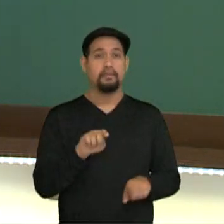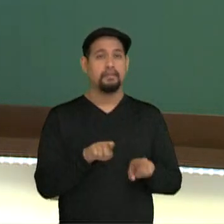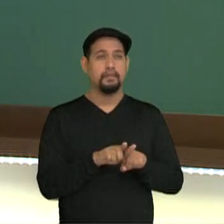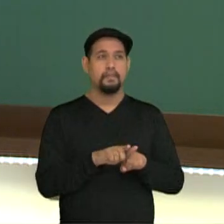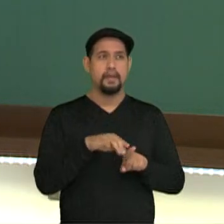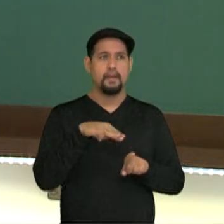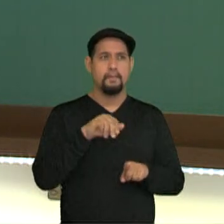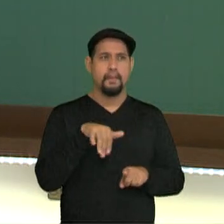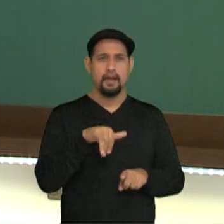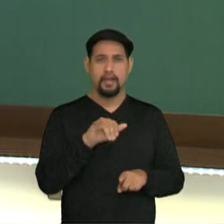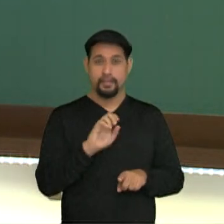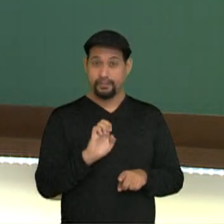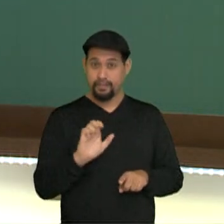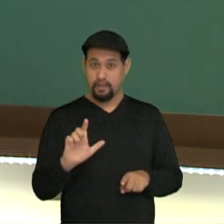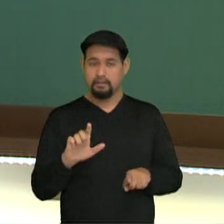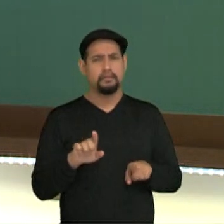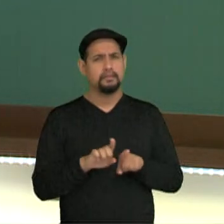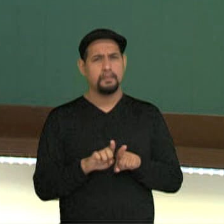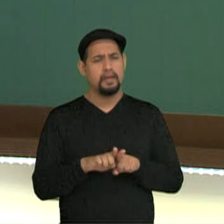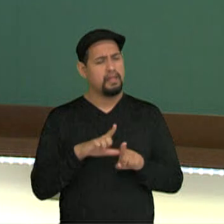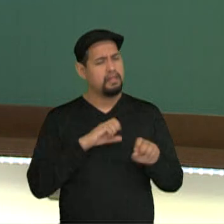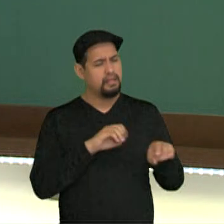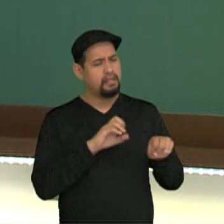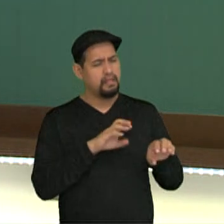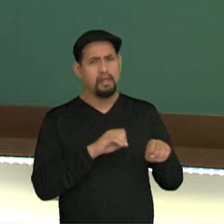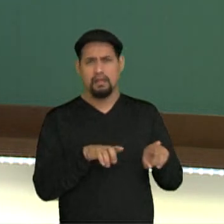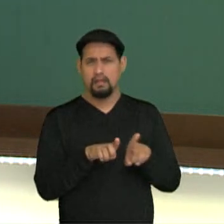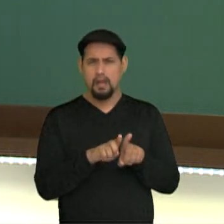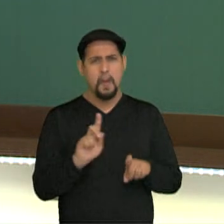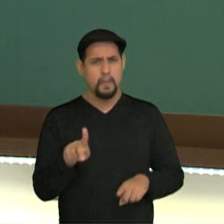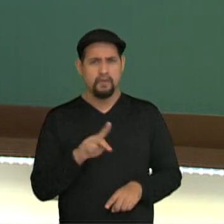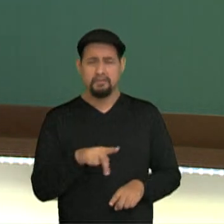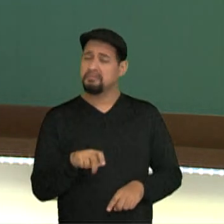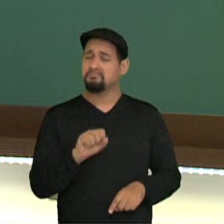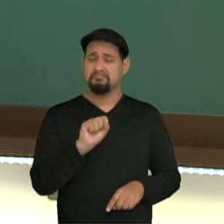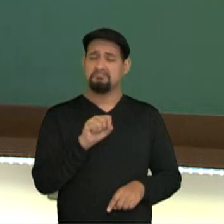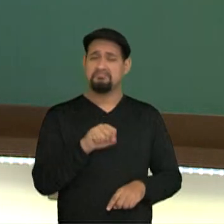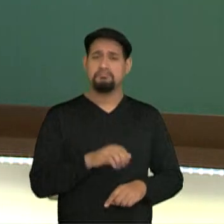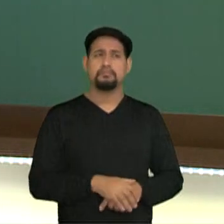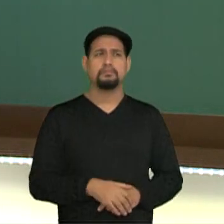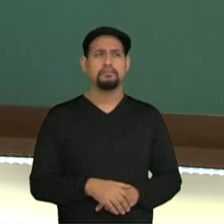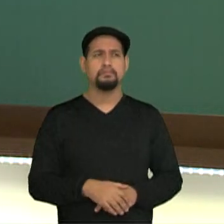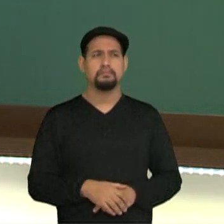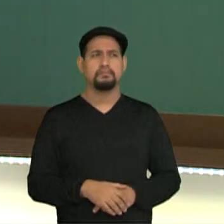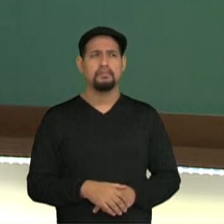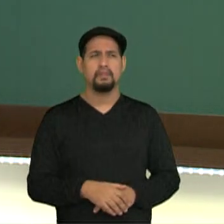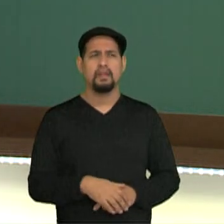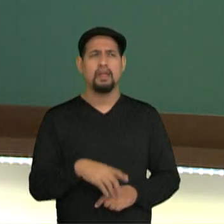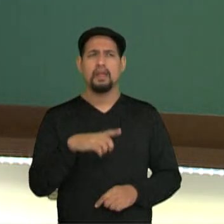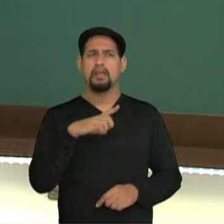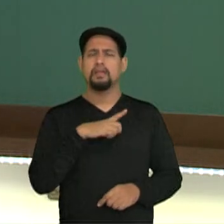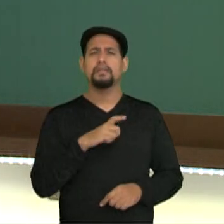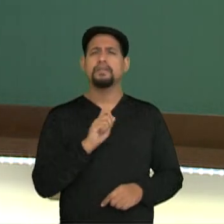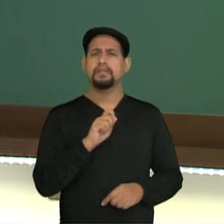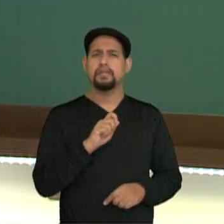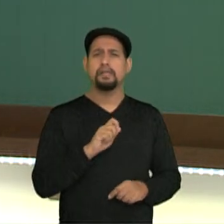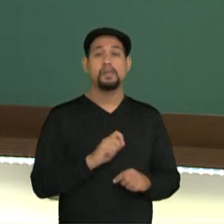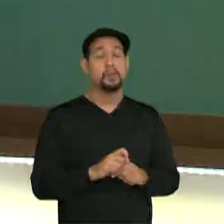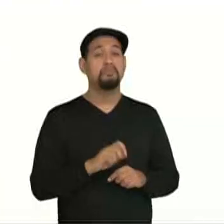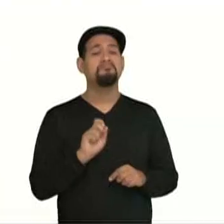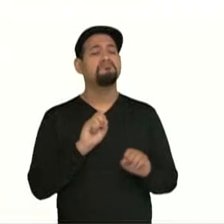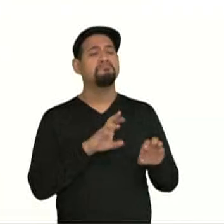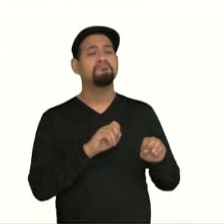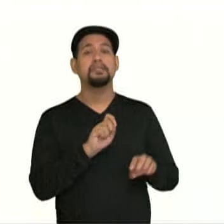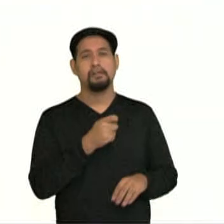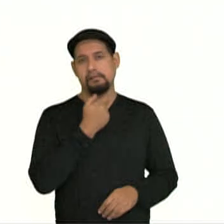teach? Yes, they do. Eles ensinam? Eles são professores? Sim. What do they teach? They teach English. O que eles